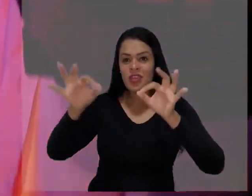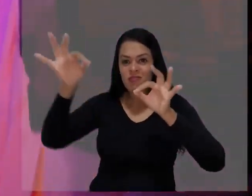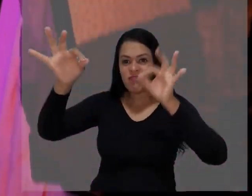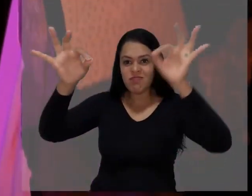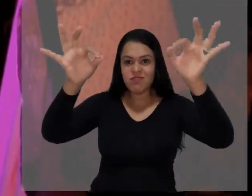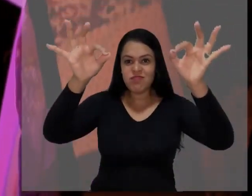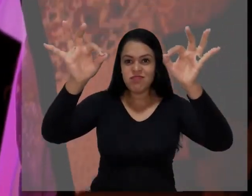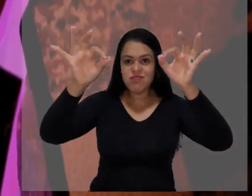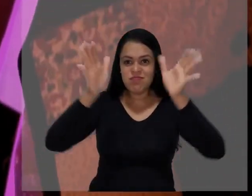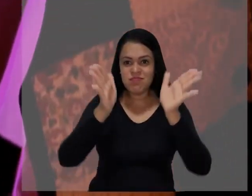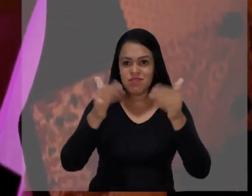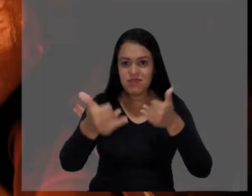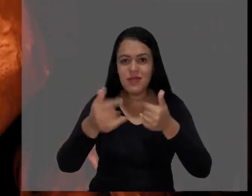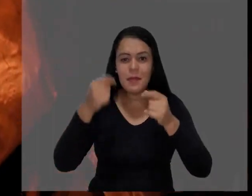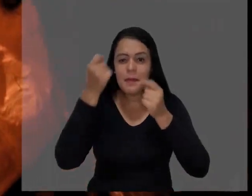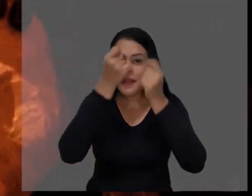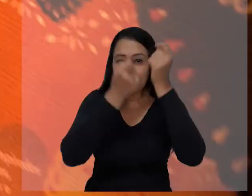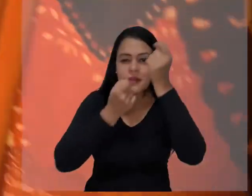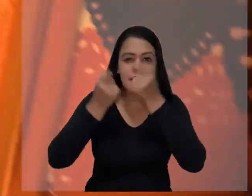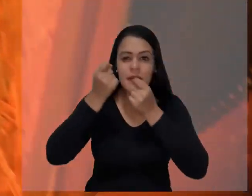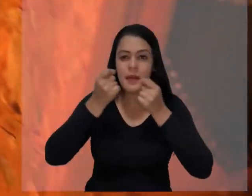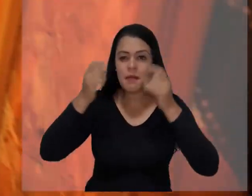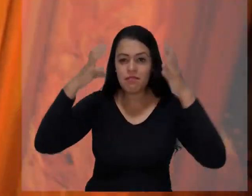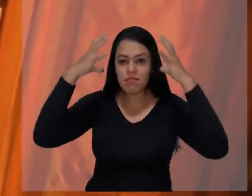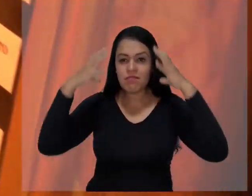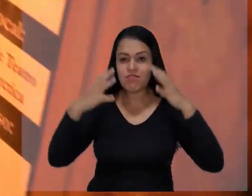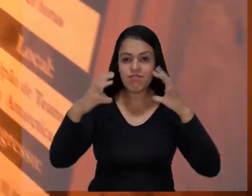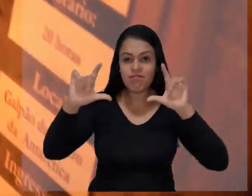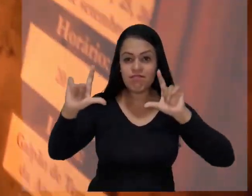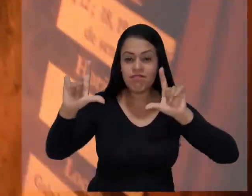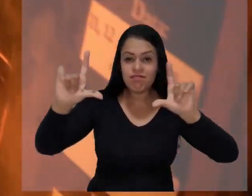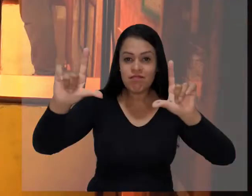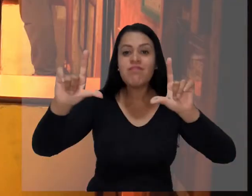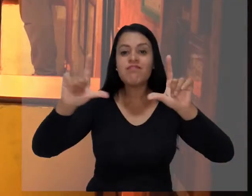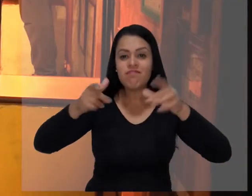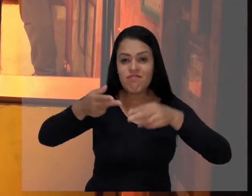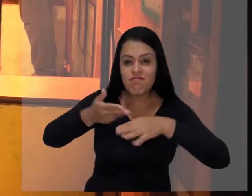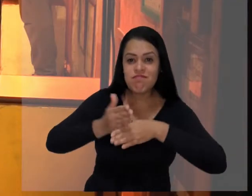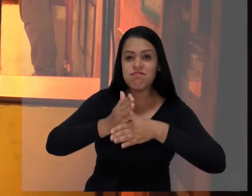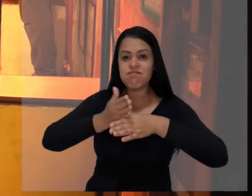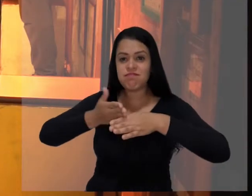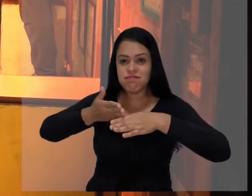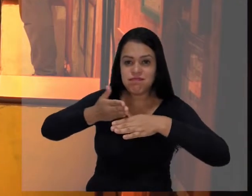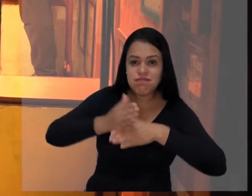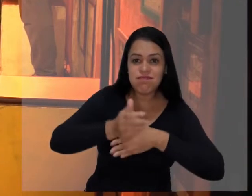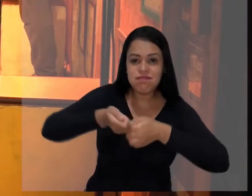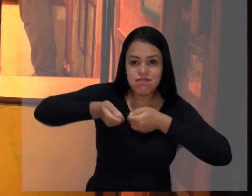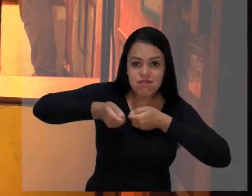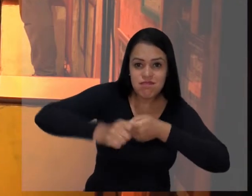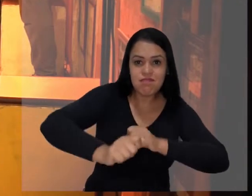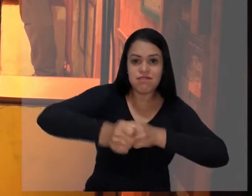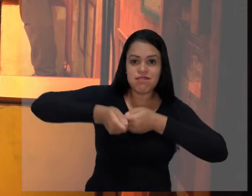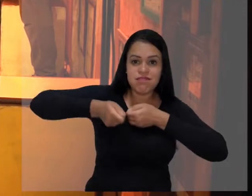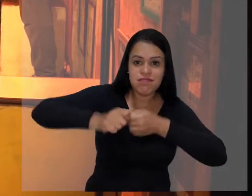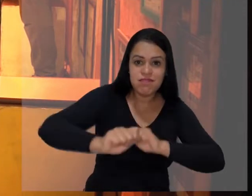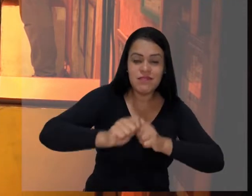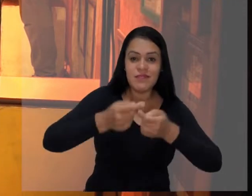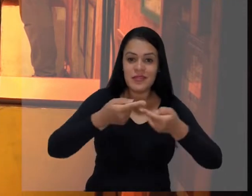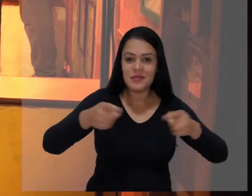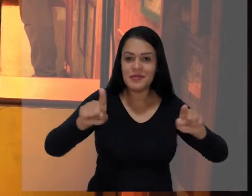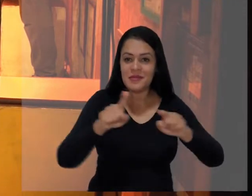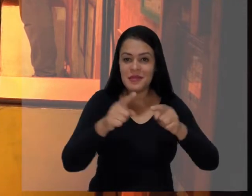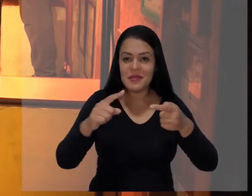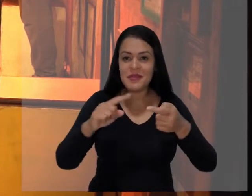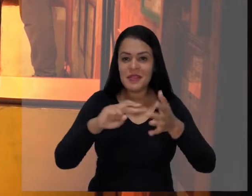cenários, biombos, caixas de maquiagem, bonecos, gigantes, panfleteria, cartazes, um serrote utilizado como instrumento musical numa cena e como serrote mesmo em